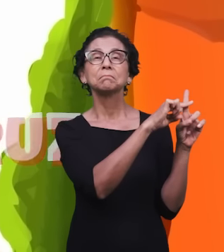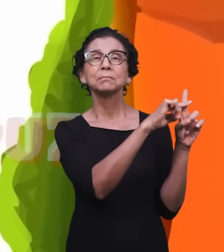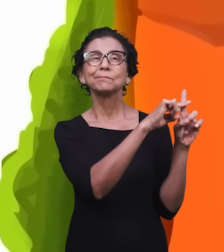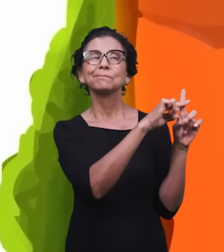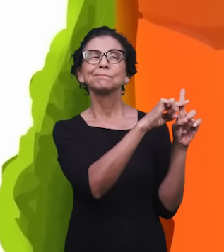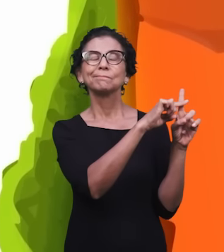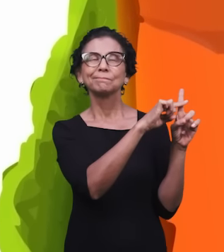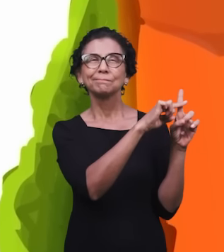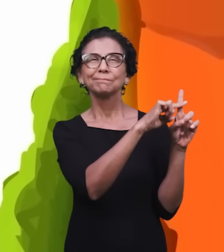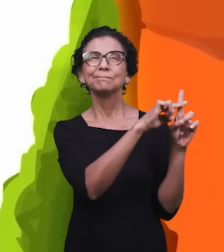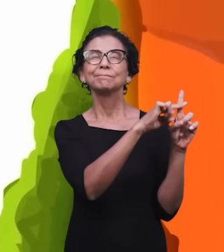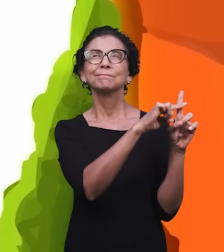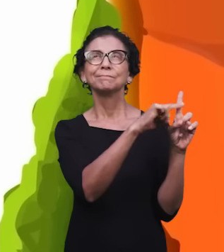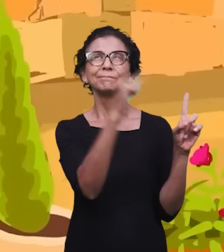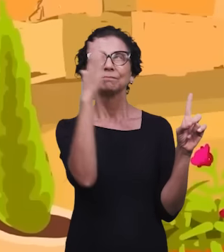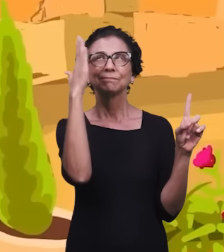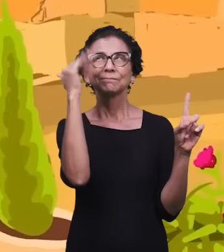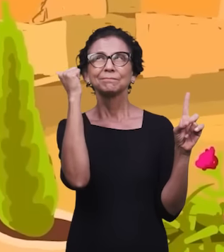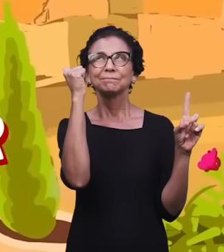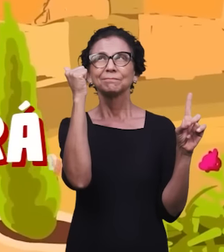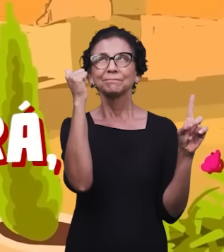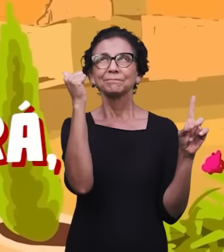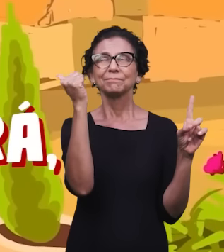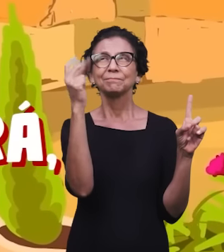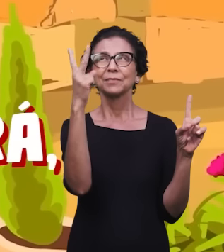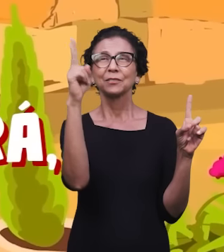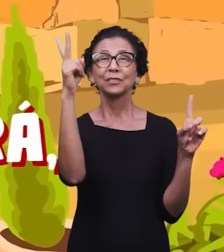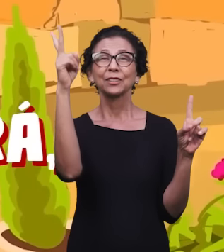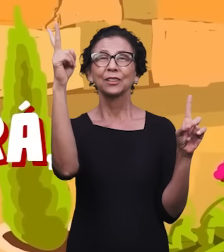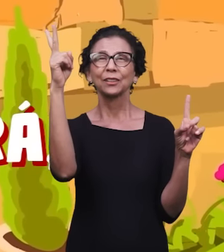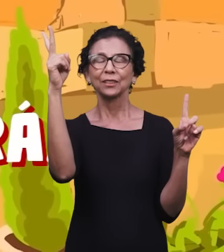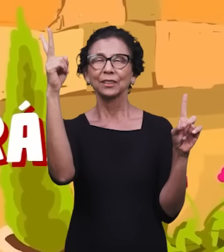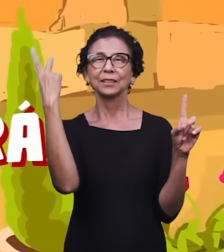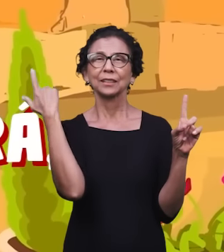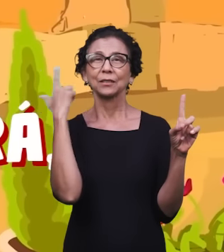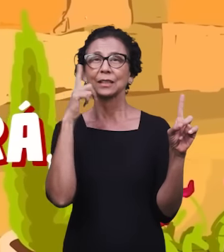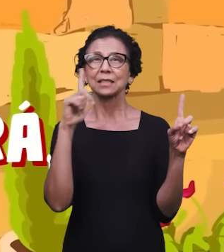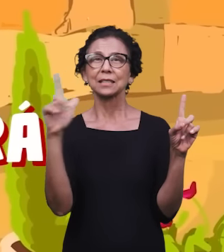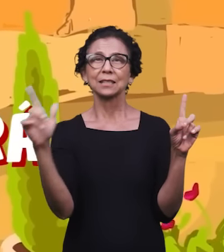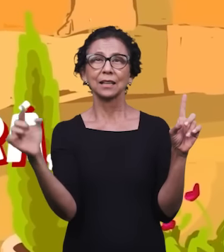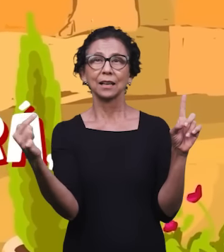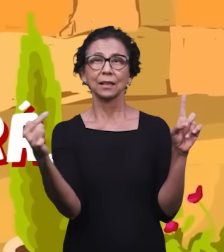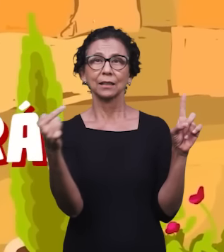cruz, sei que a vitória chegará,